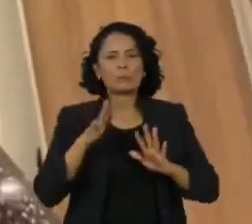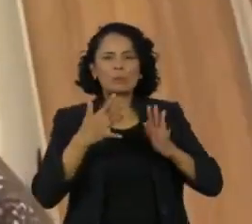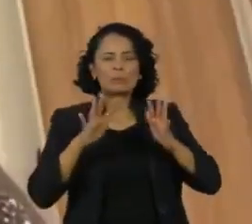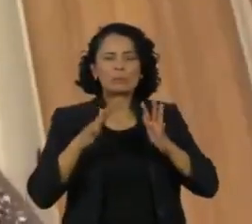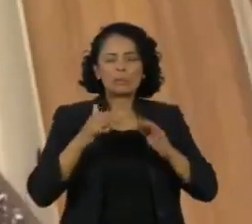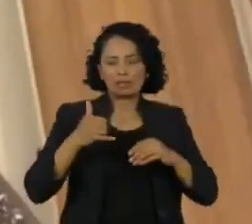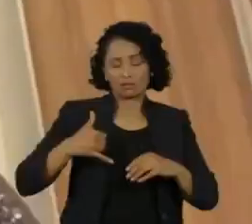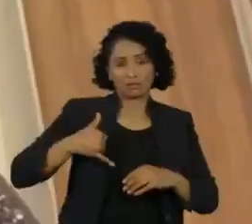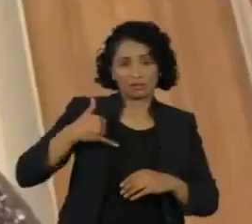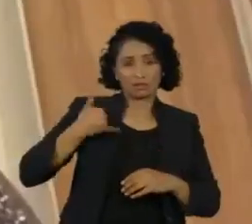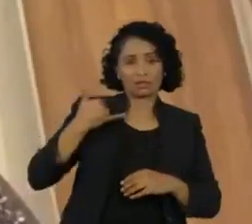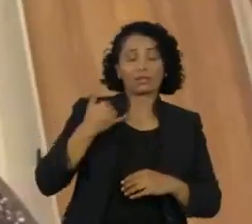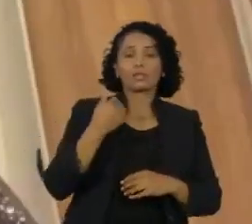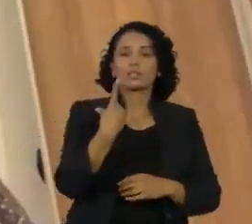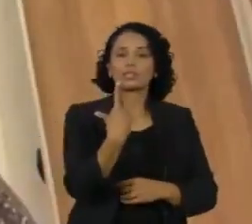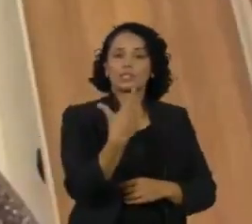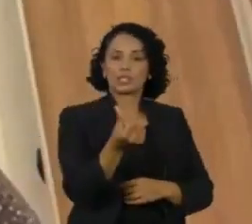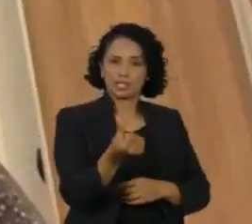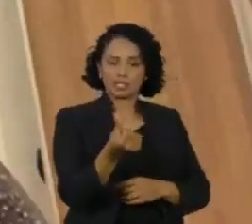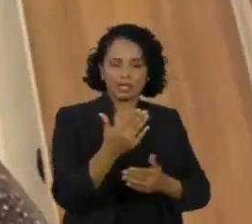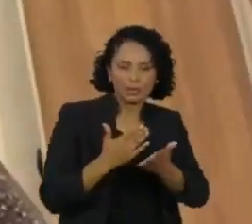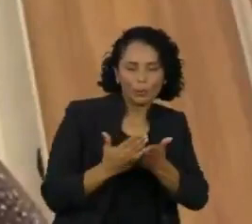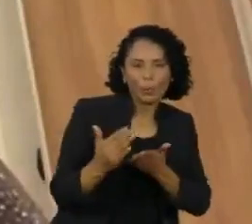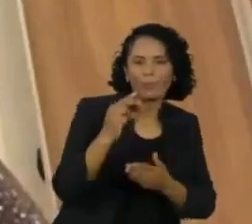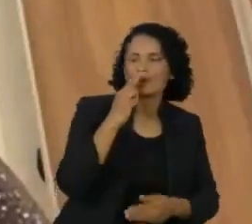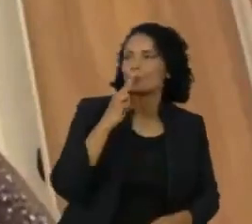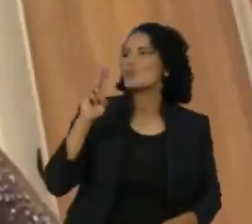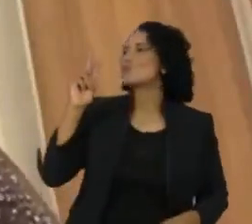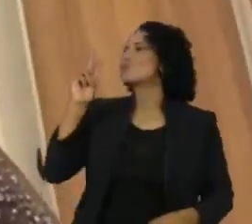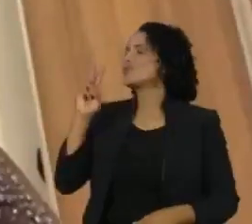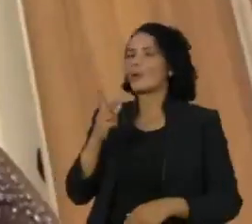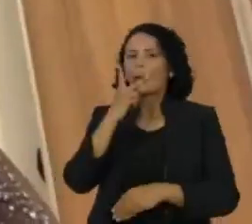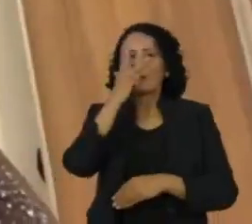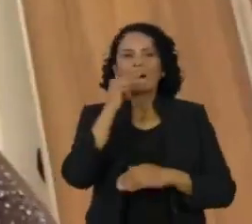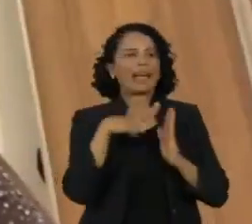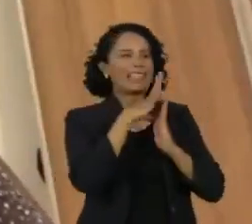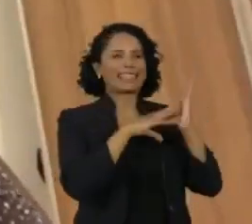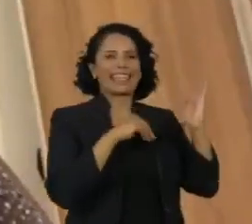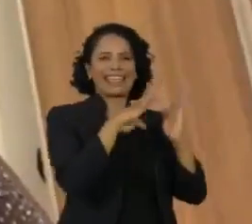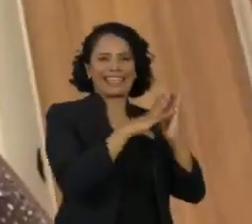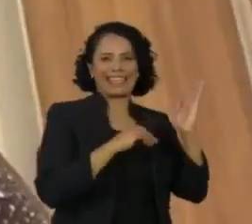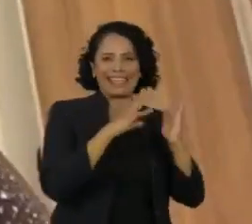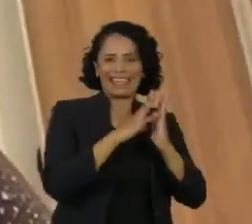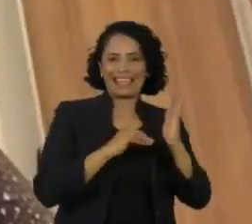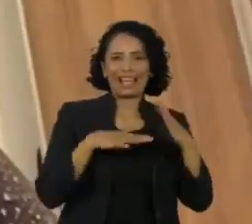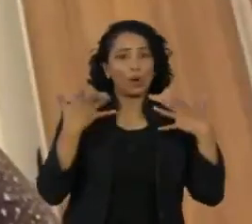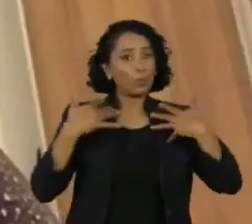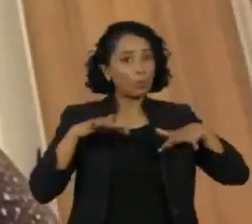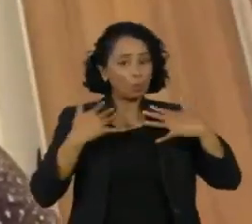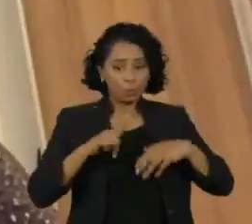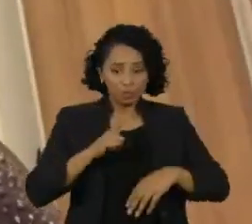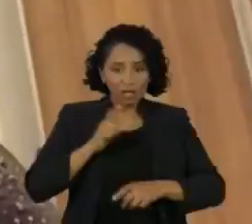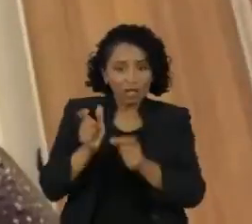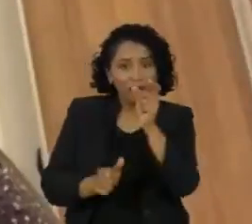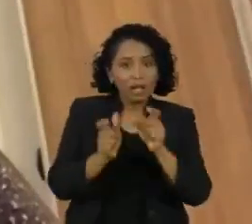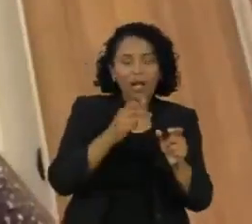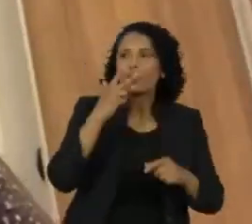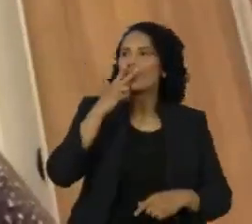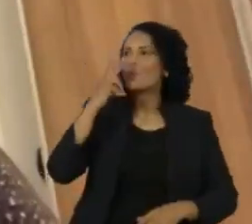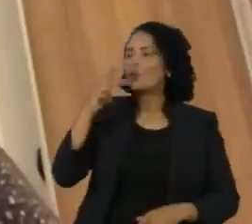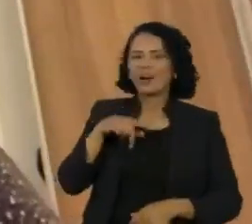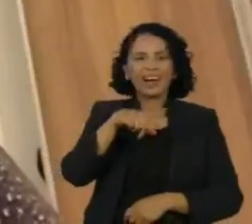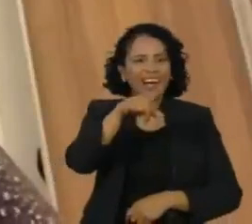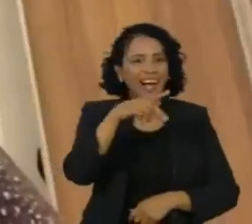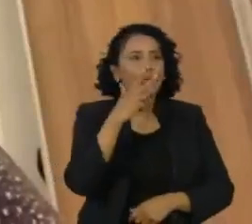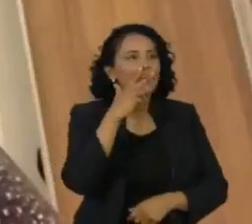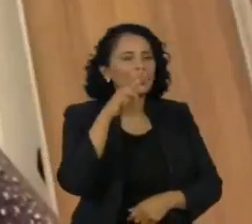16 anos. E eu acho que um dos problemas é que são as modas, né? É impressionante como o tabagismo, não o tradicional, mas tem sempre